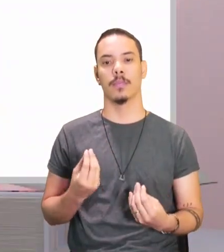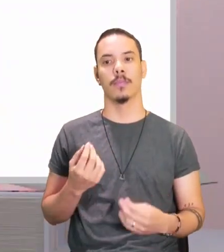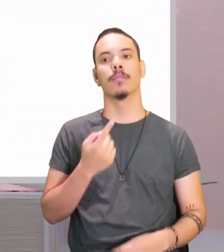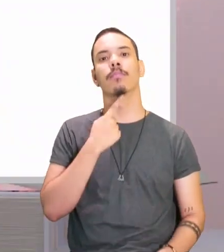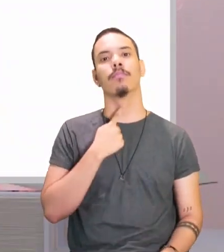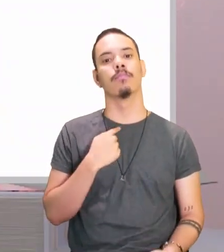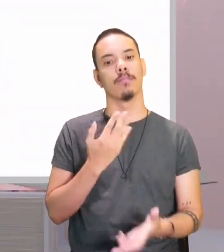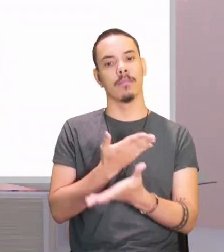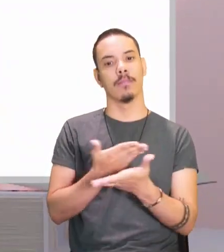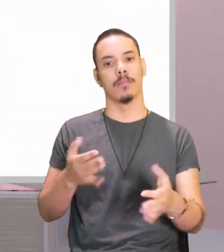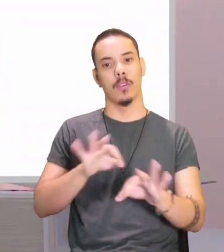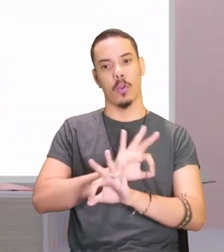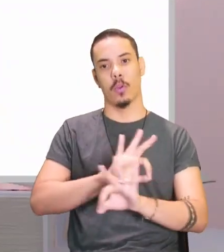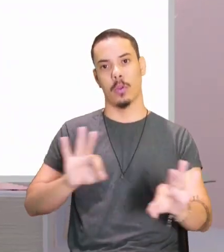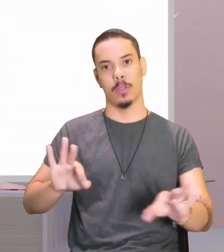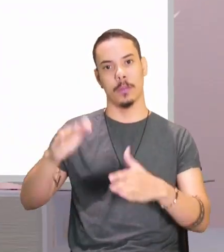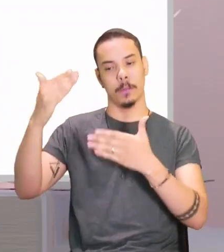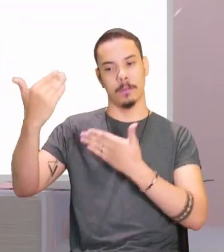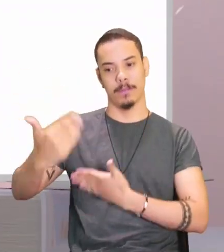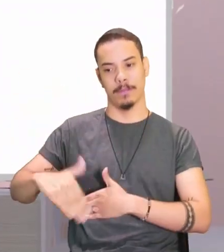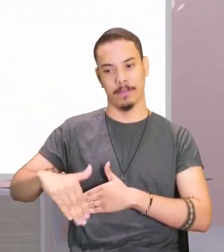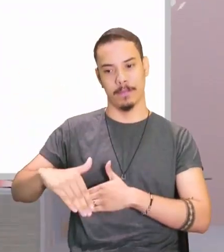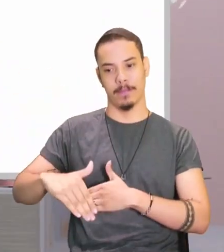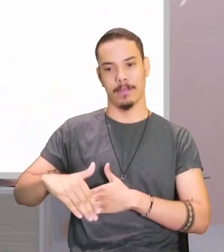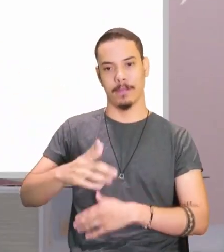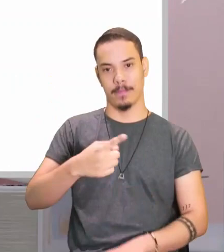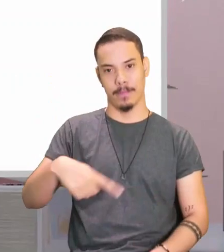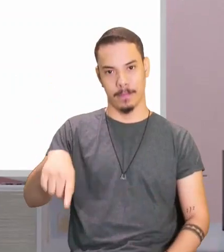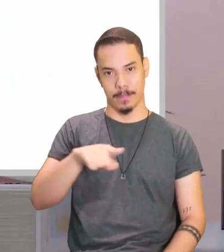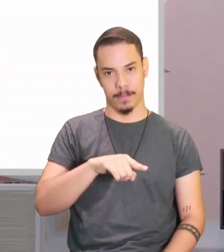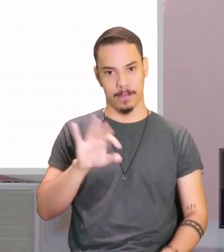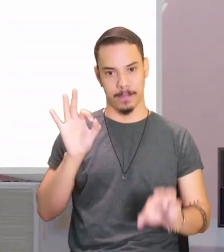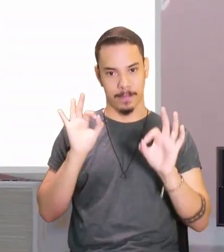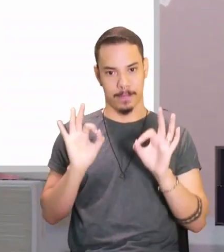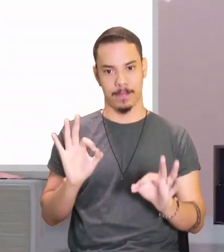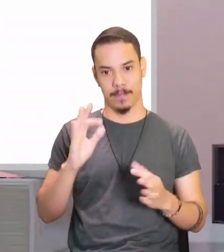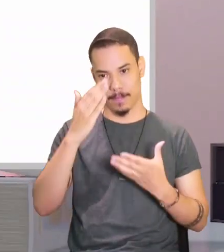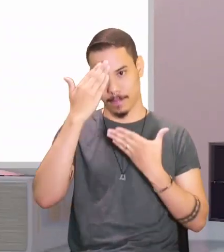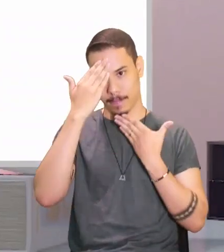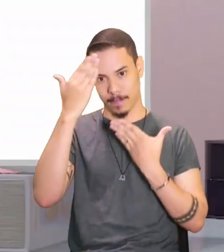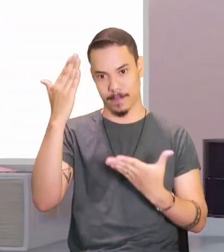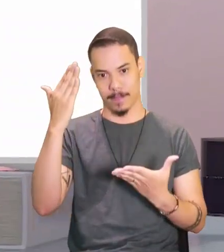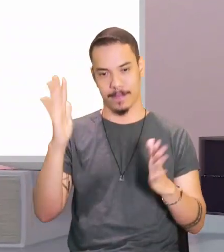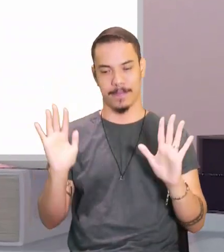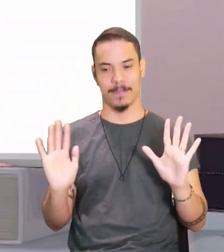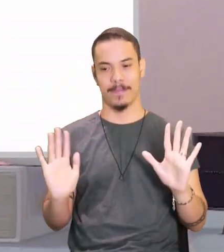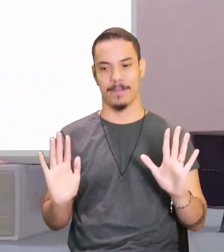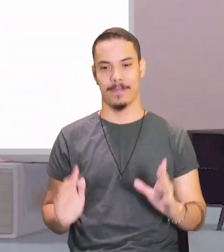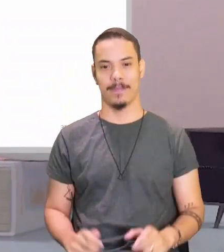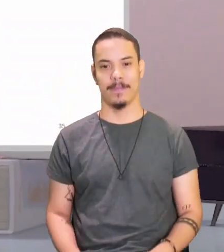desejar uma ótima avaliação, tá certo? Muito obrigada, até lá.